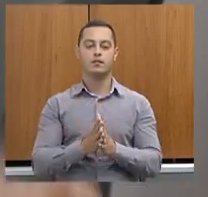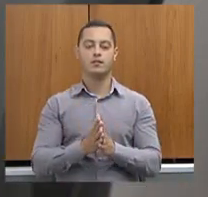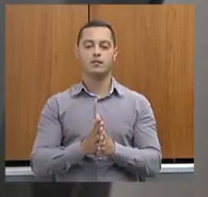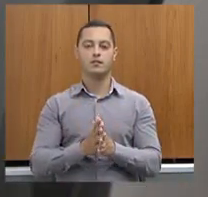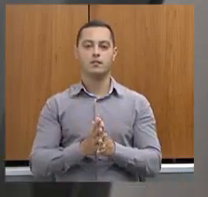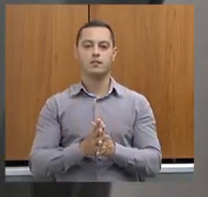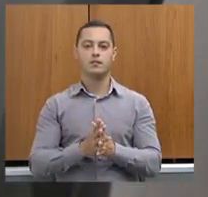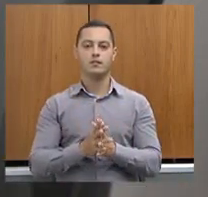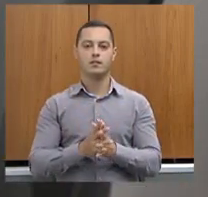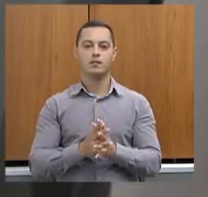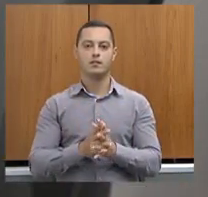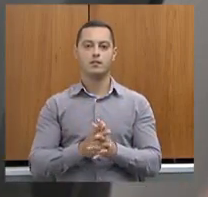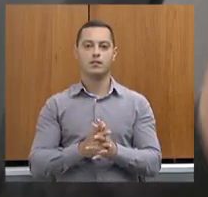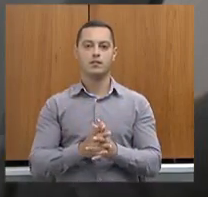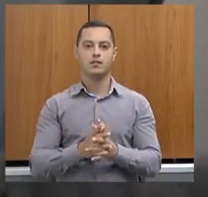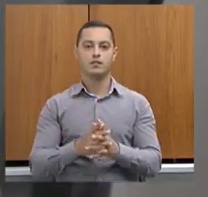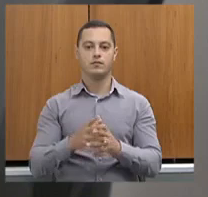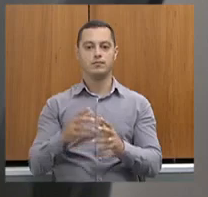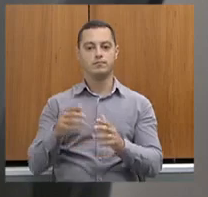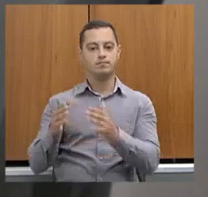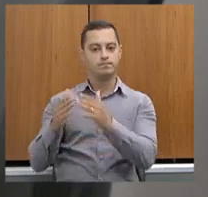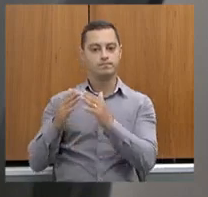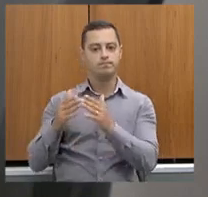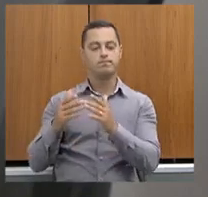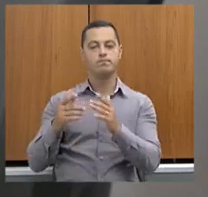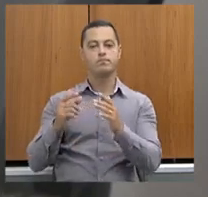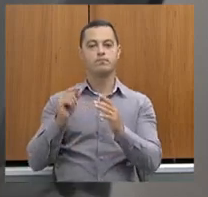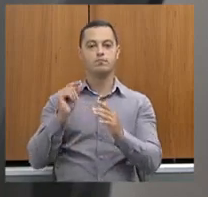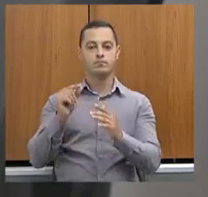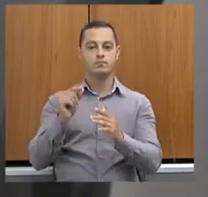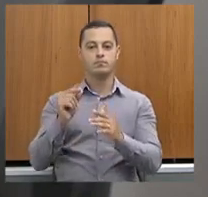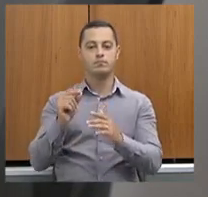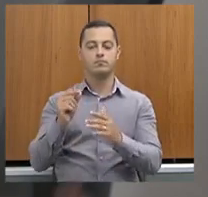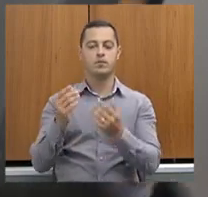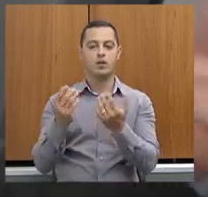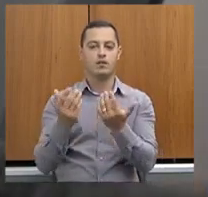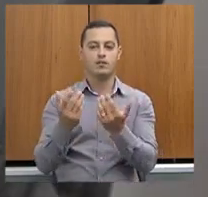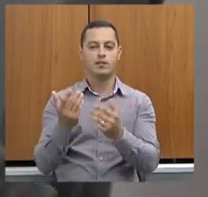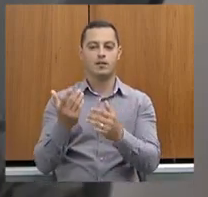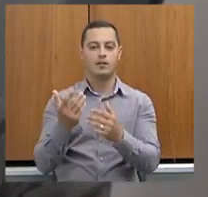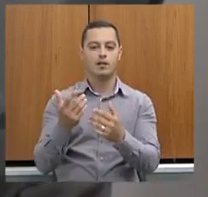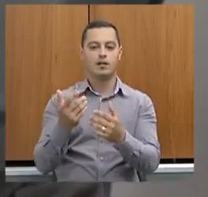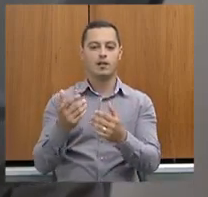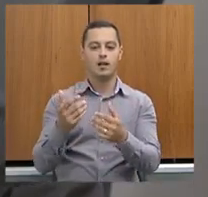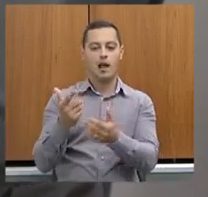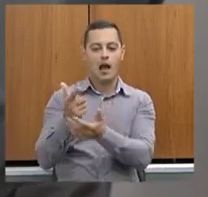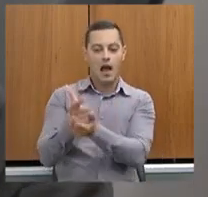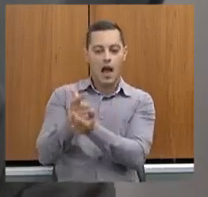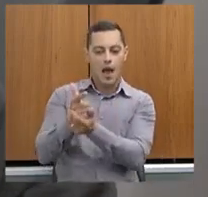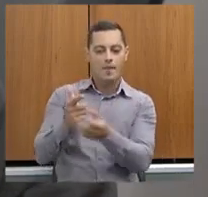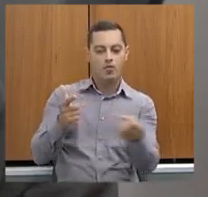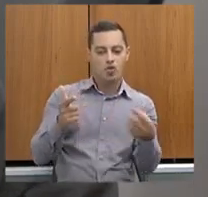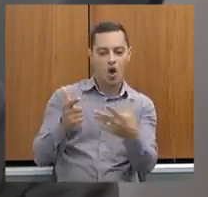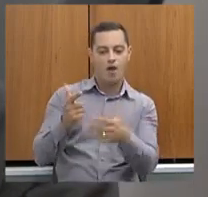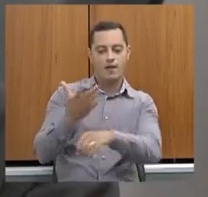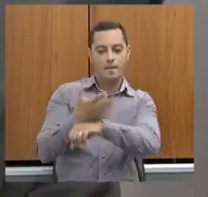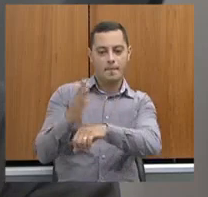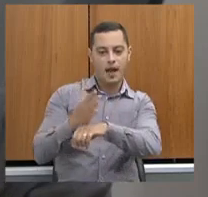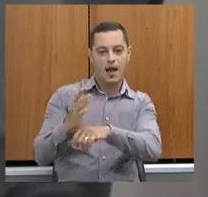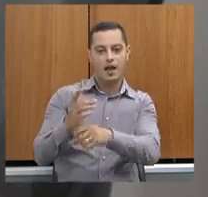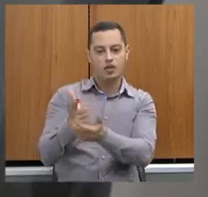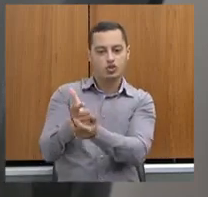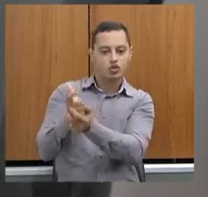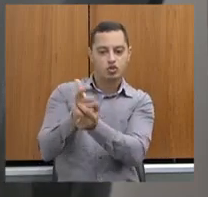que Elabore esse requerimento com relação à prática de tiro melhor armamento aqui porque deve